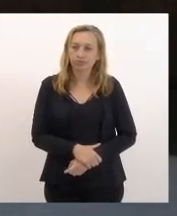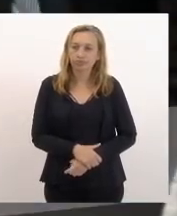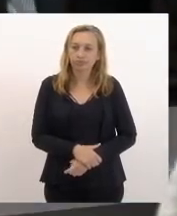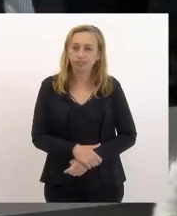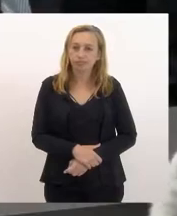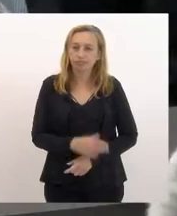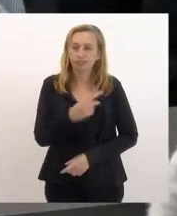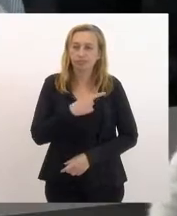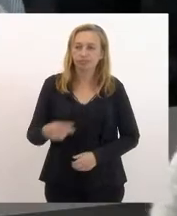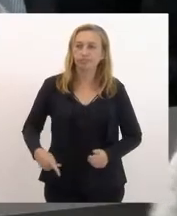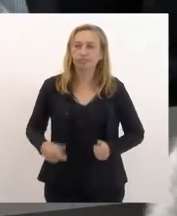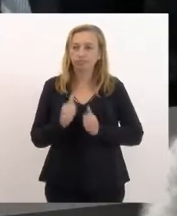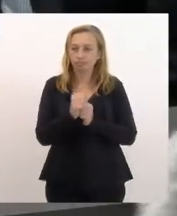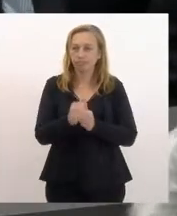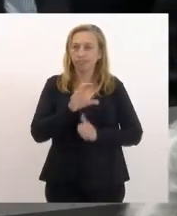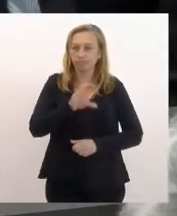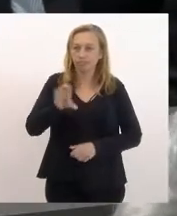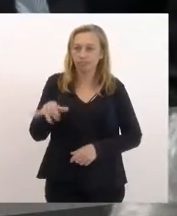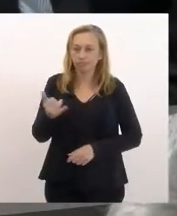Presidente, acompanha a CCJ.